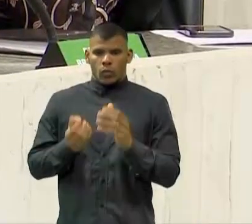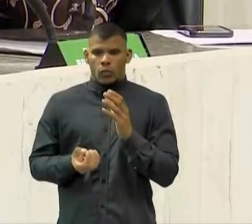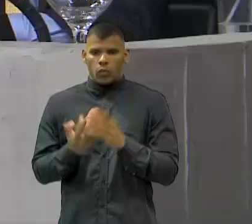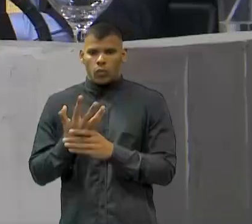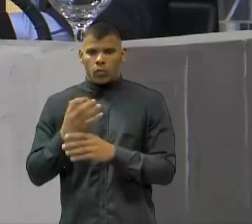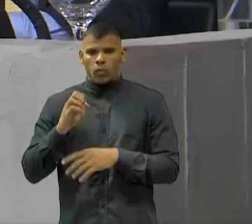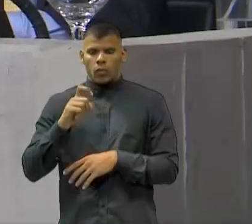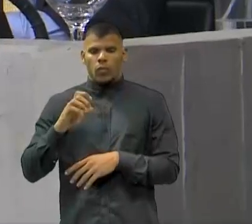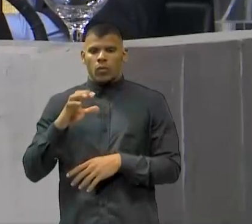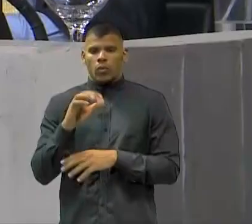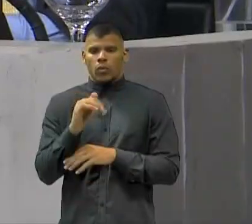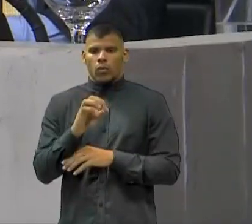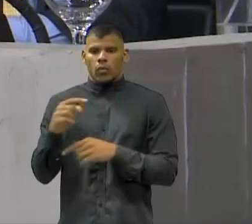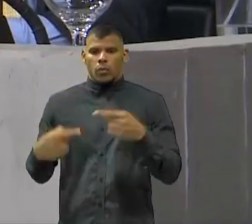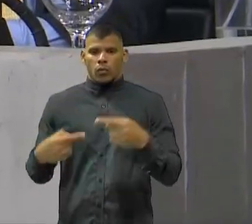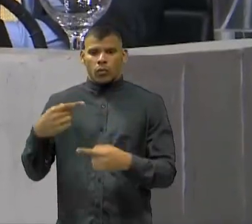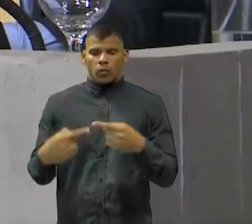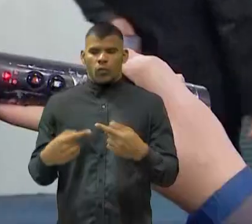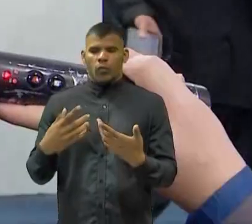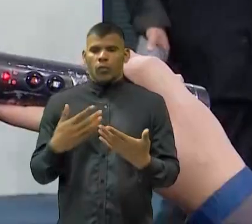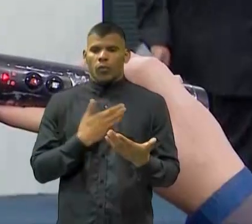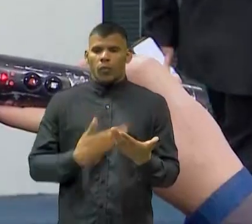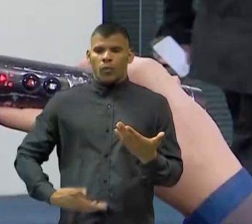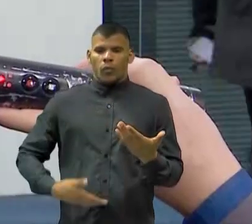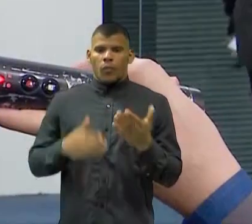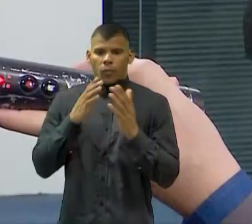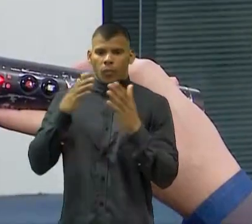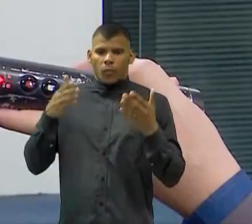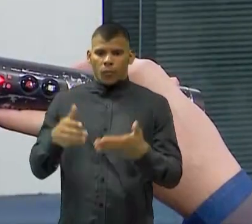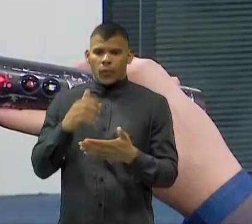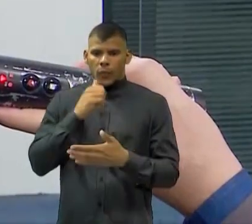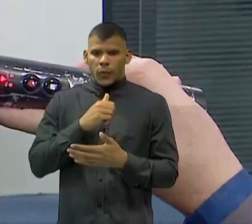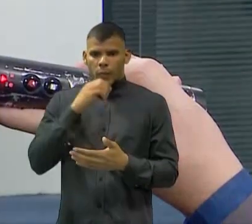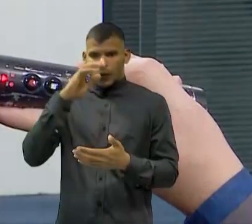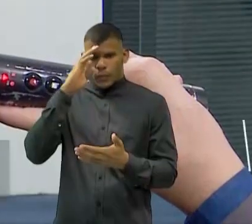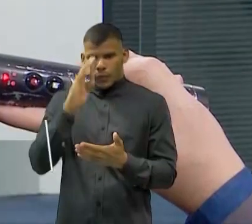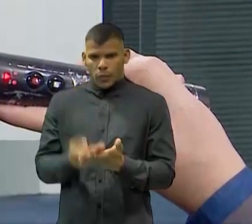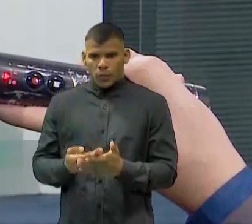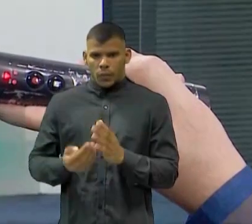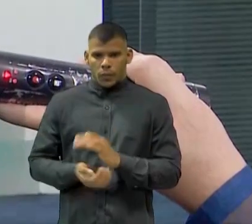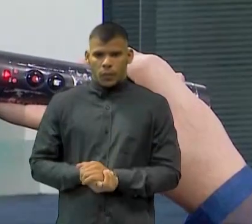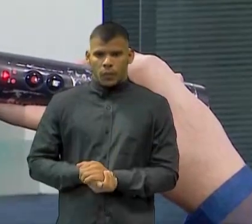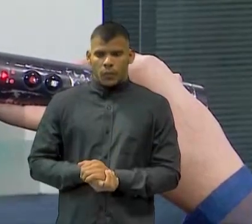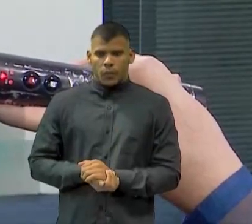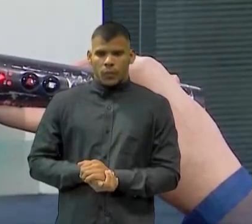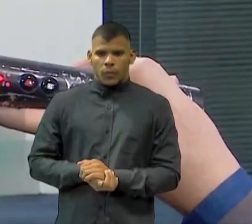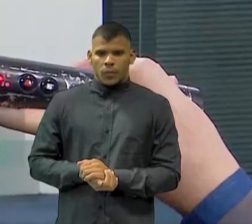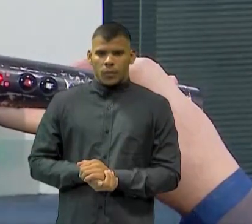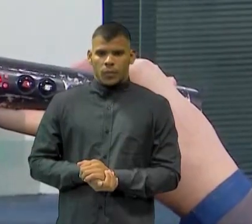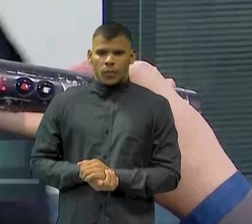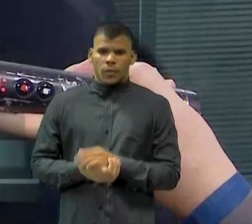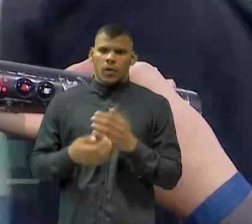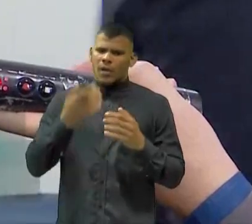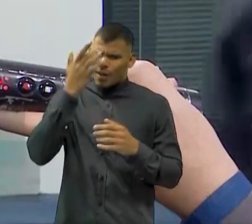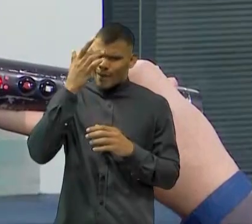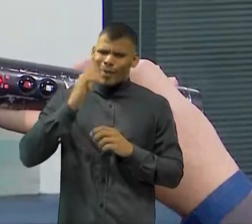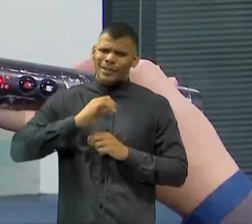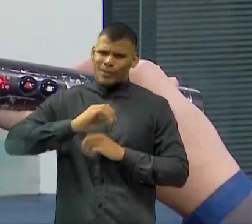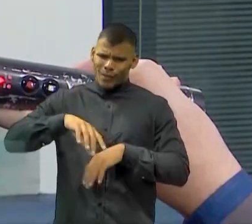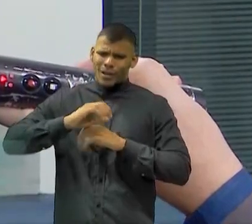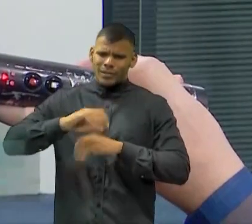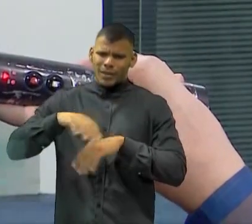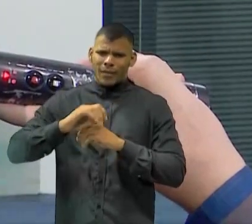de políticas públicas voltadas para as mulheres. Eu acredito, reafirmando aqui, no poder da educação, das conversas,